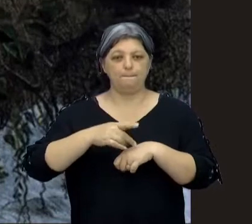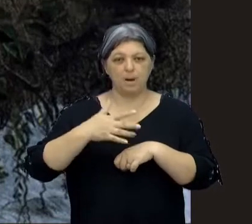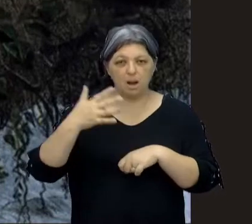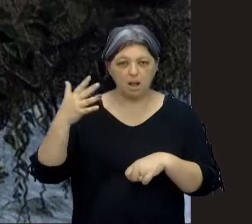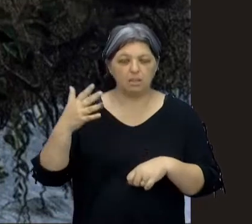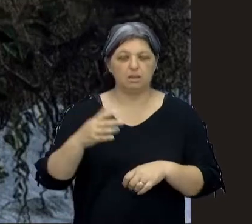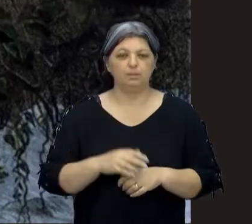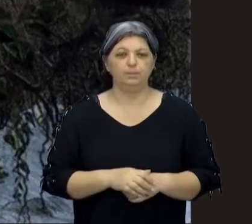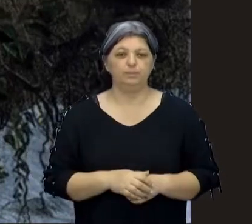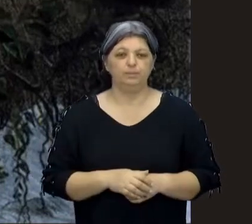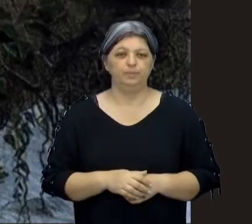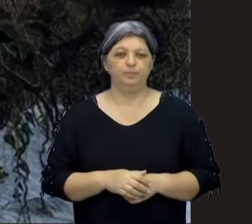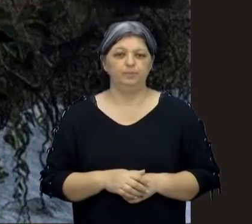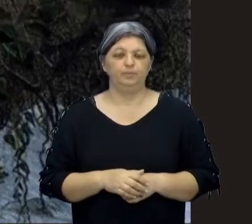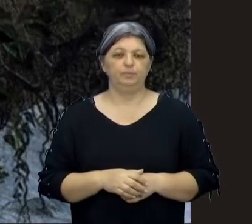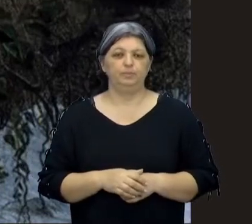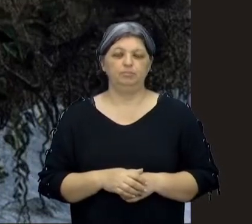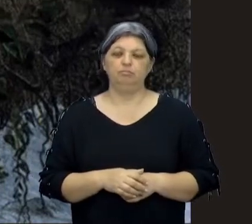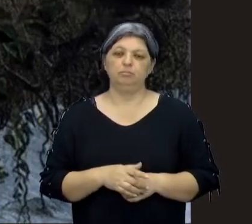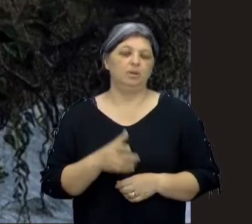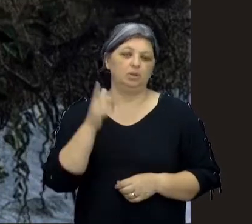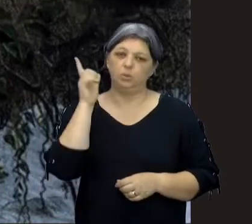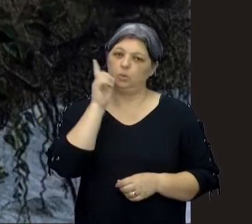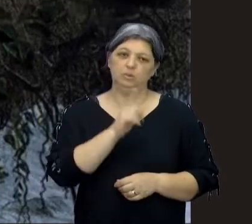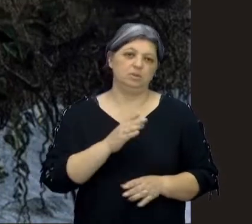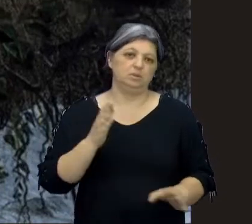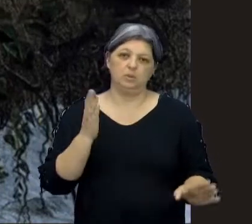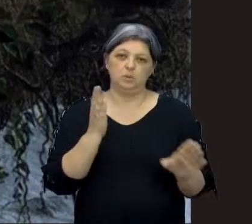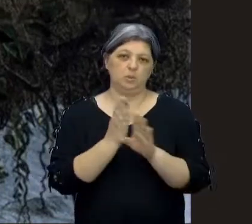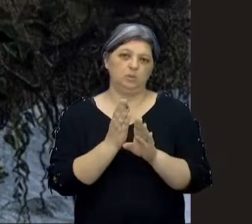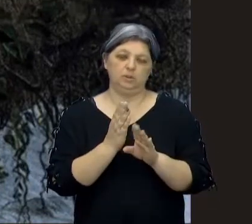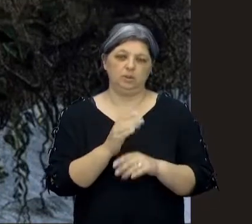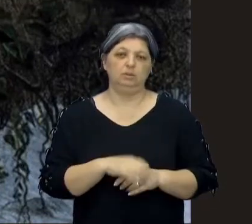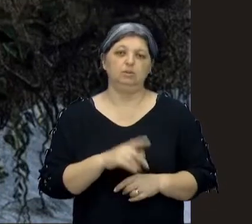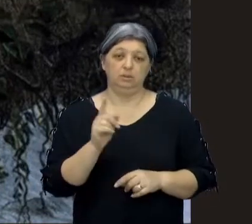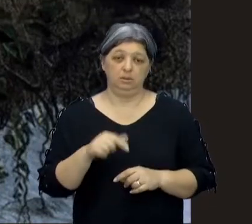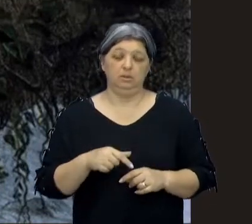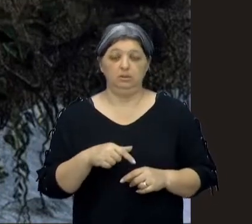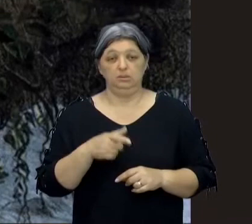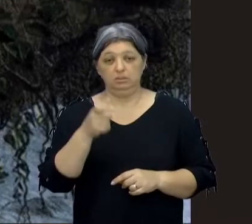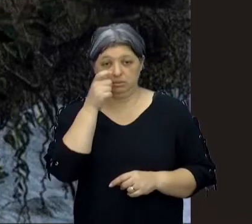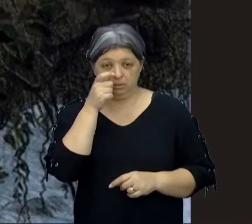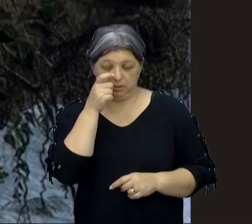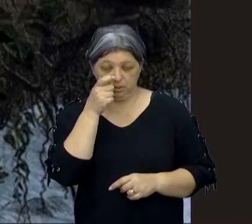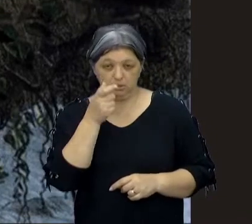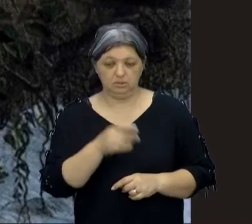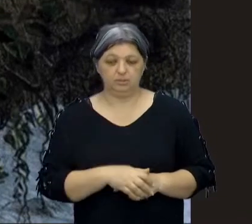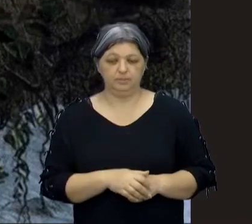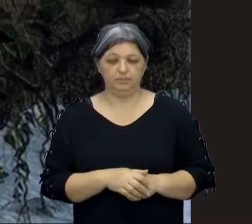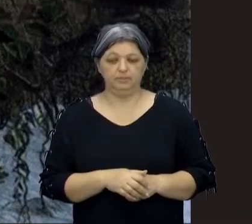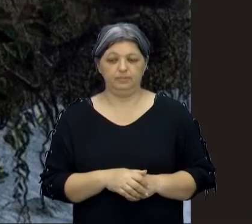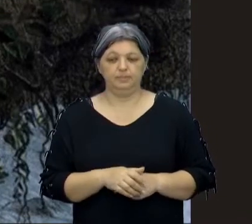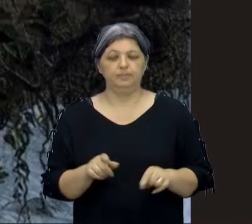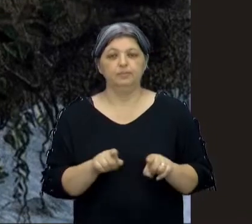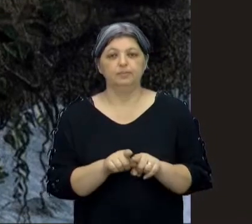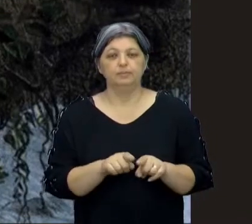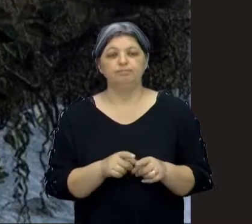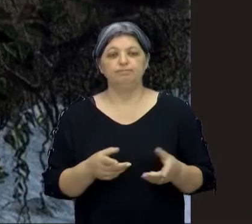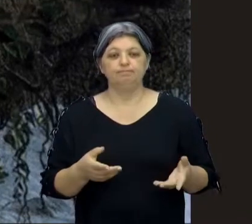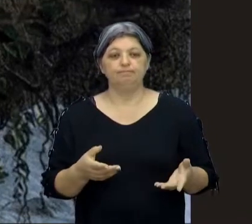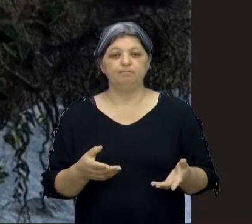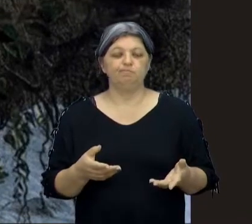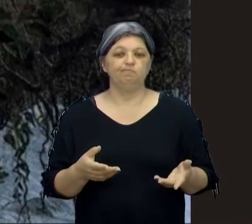no meio do caminho não localizando esse tipo de coisa que era o que mais eles estavam buscando eles acabavam meio